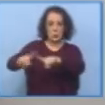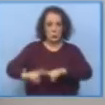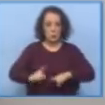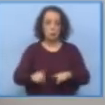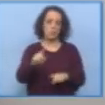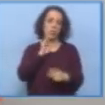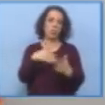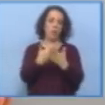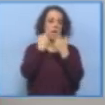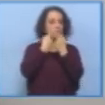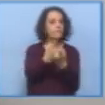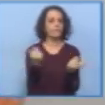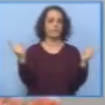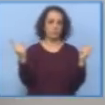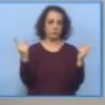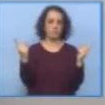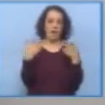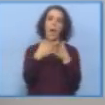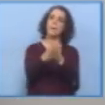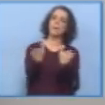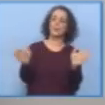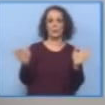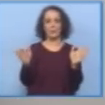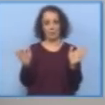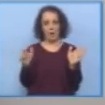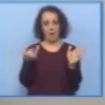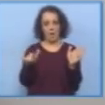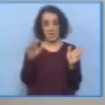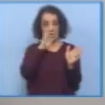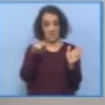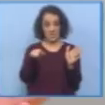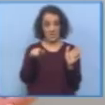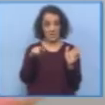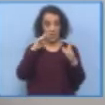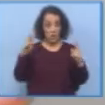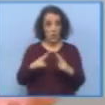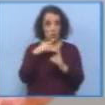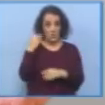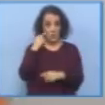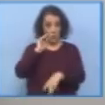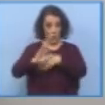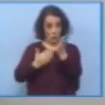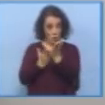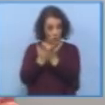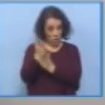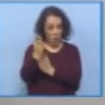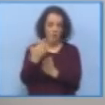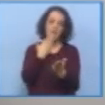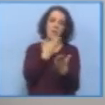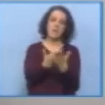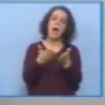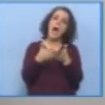dava uma abertura, dava e dá, e com certeza, a continuarem as jornadas da juventude, vai dar com certeza